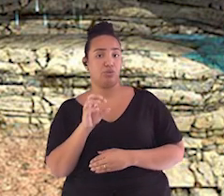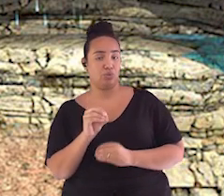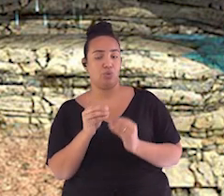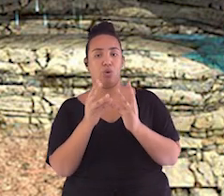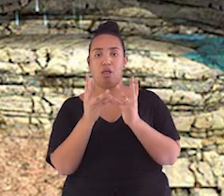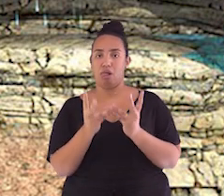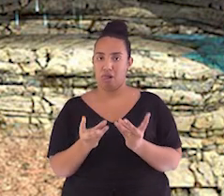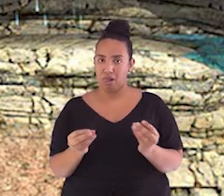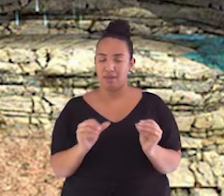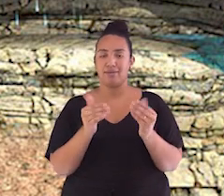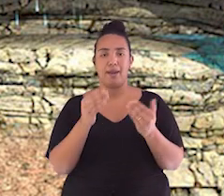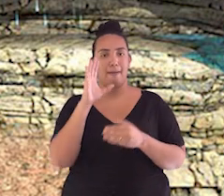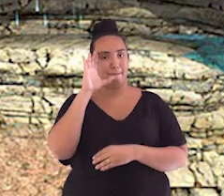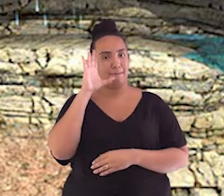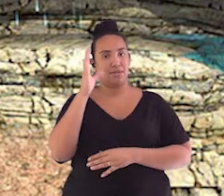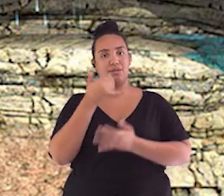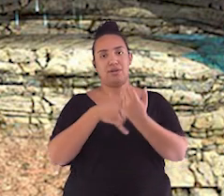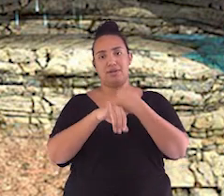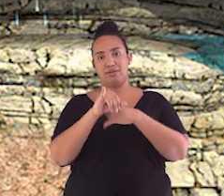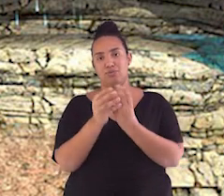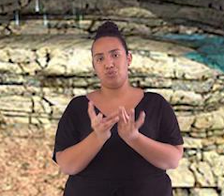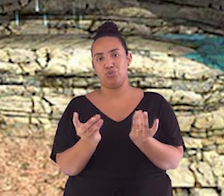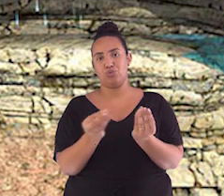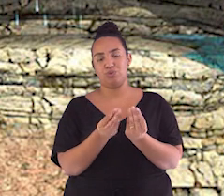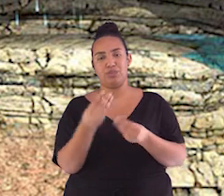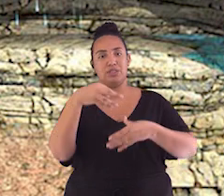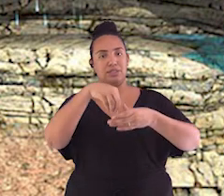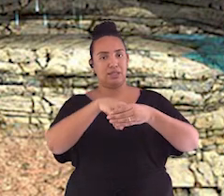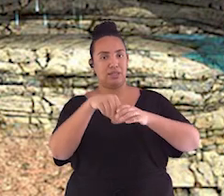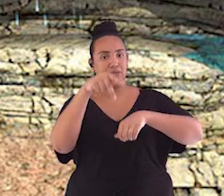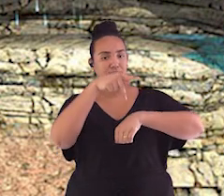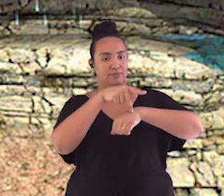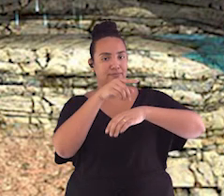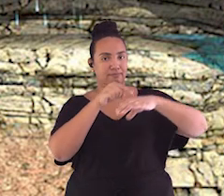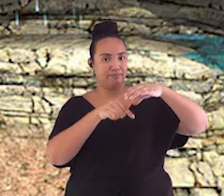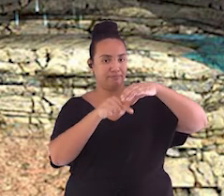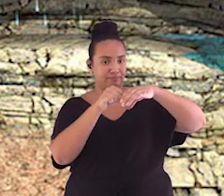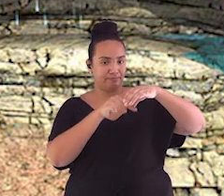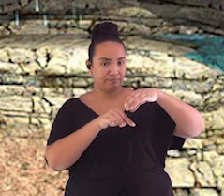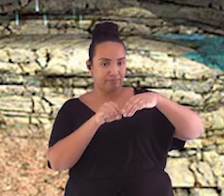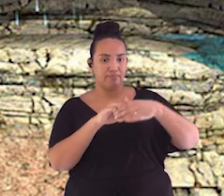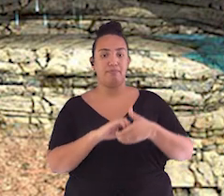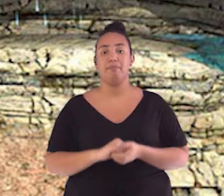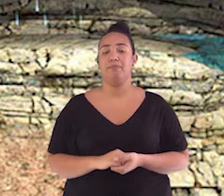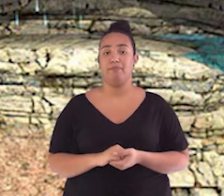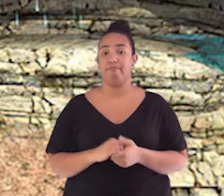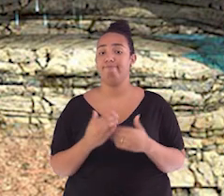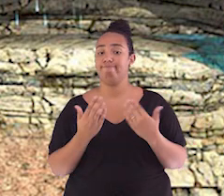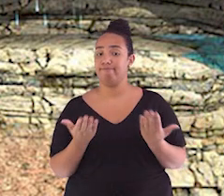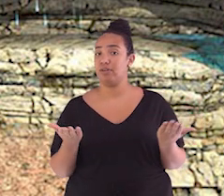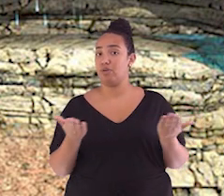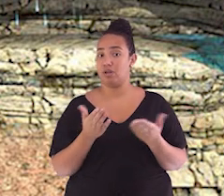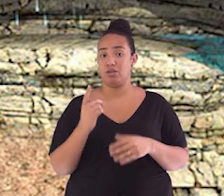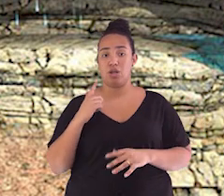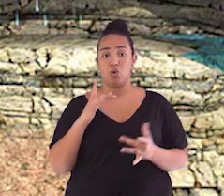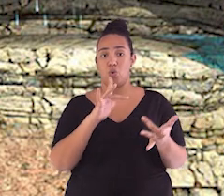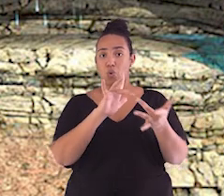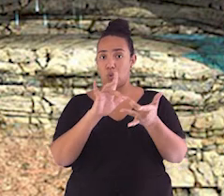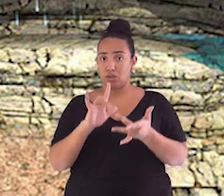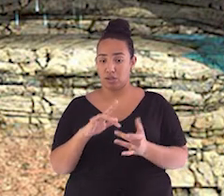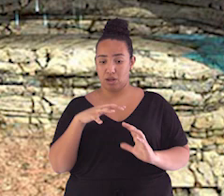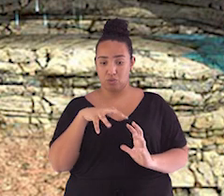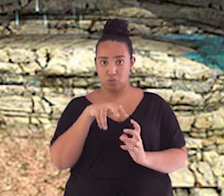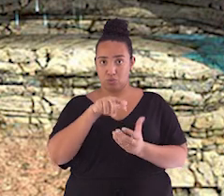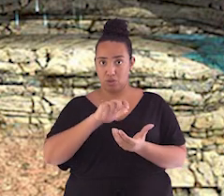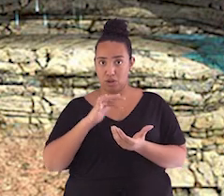principal componente da rocha calcária presente na região da caverna. Ao entrar em contato com a atmosfera da